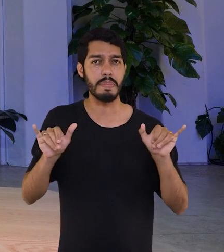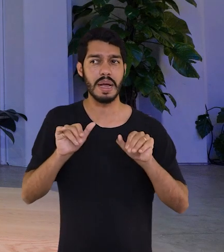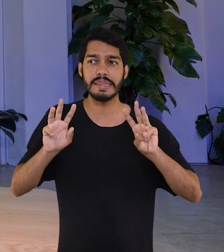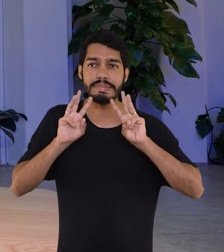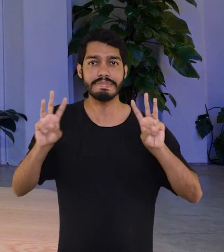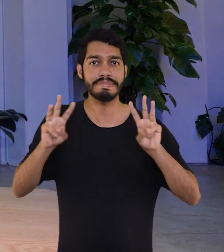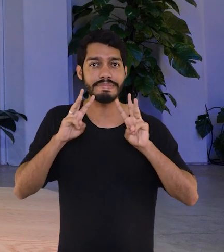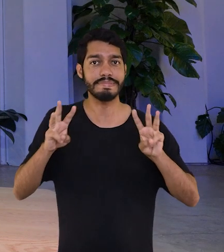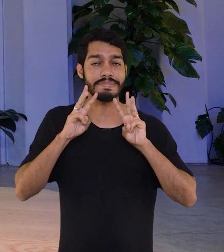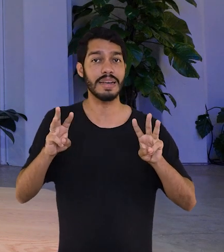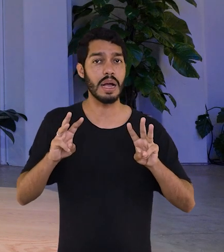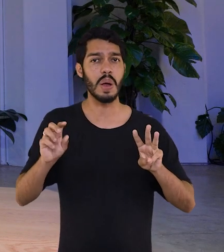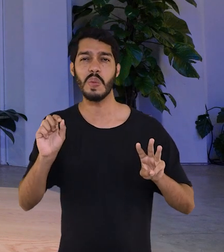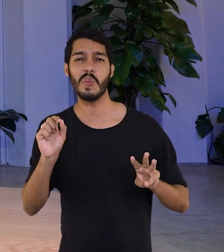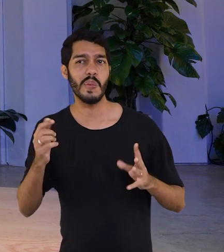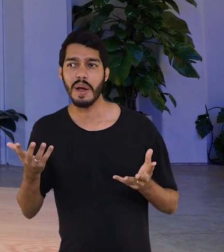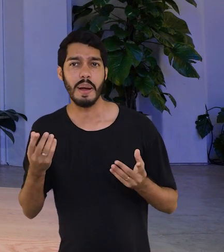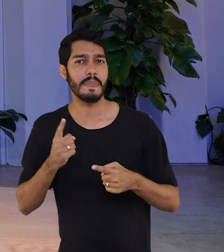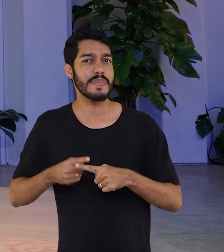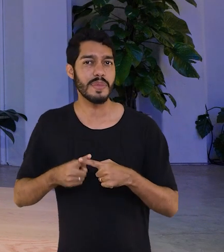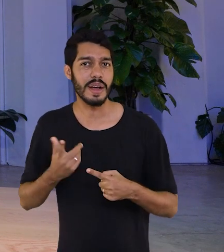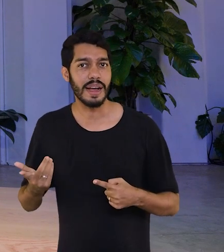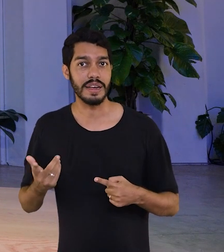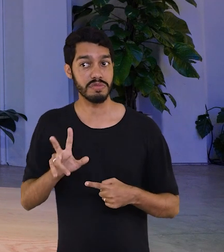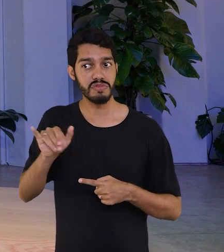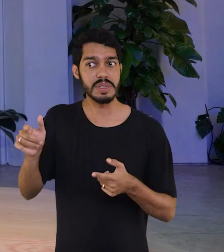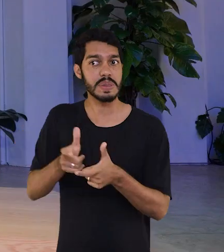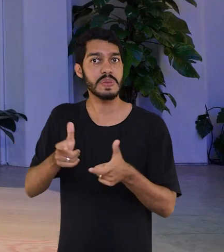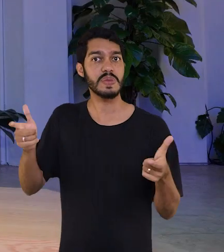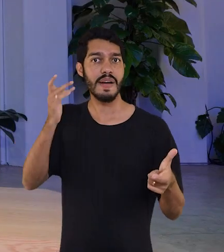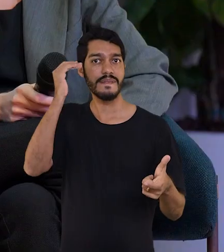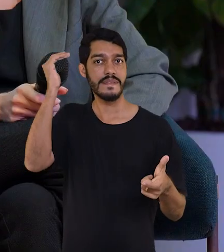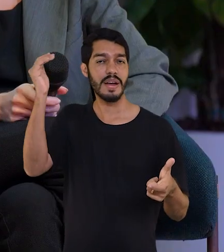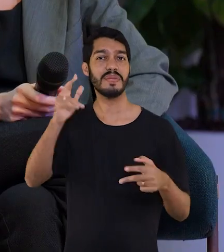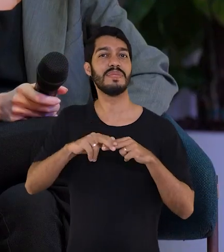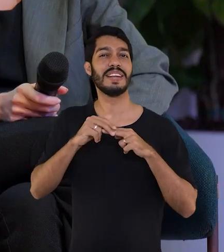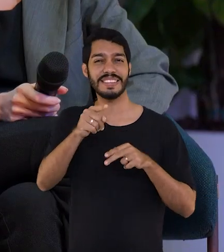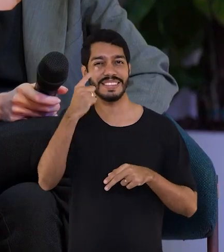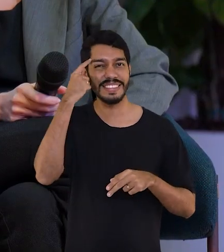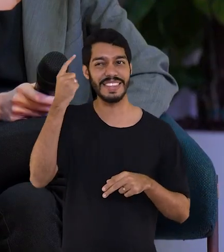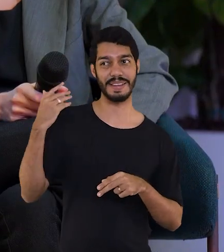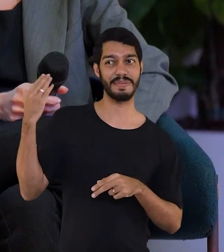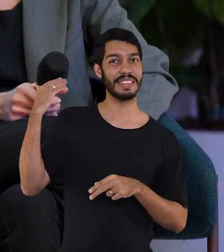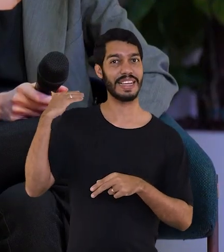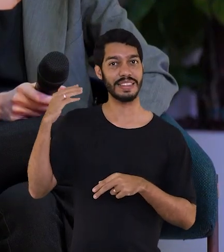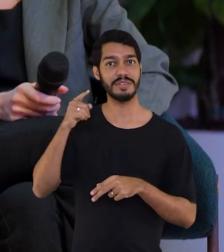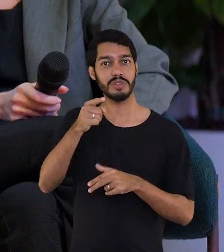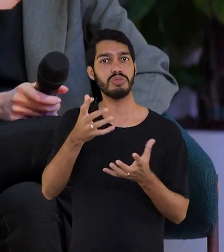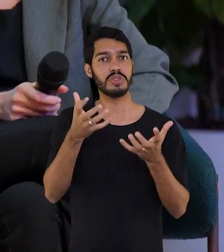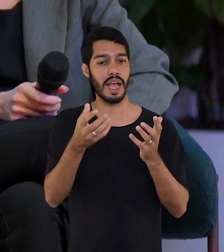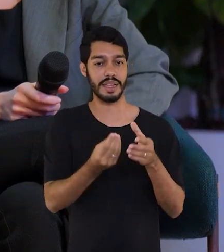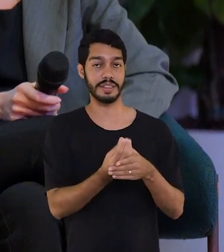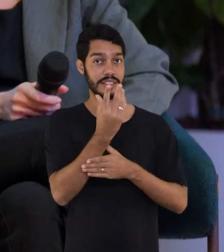dos publicitários. E eu vou explicar por quê. Amém. E eu vou explicar por quê. Antes, você levava muito tempo para deployar código, você